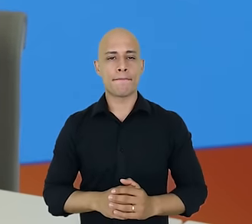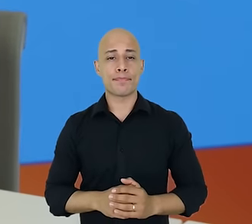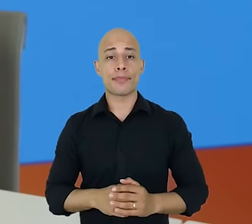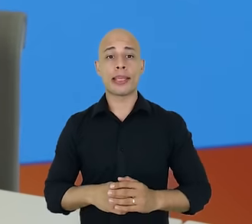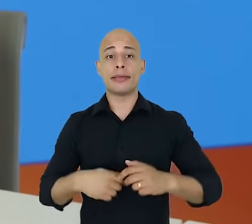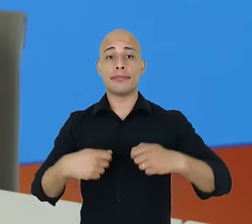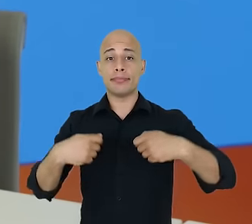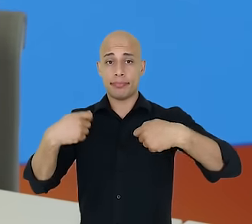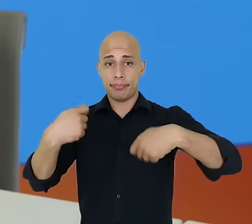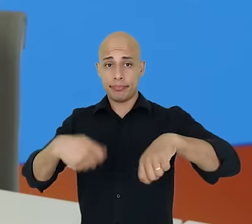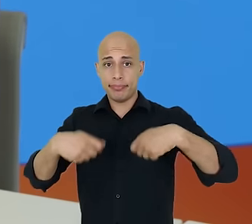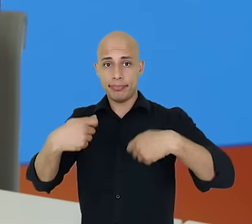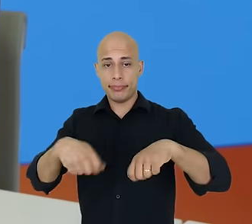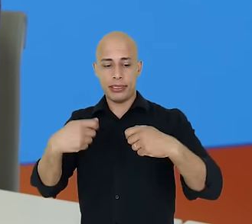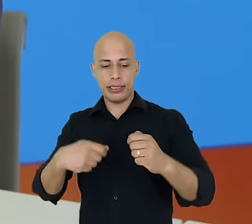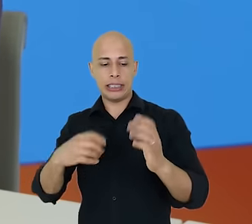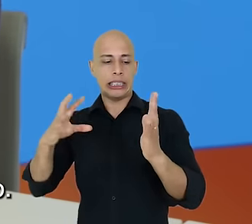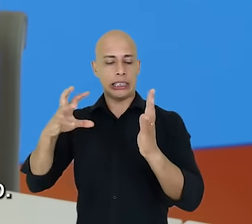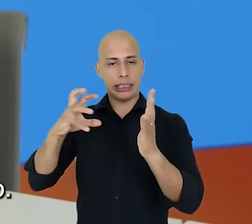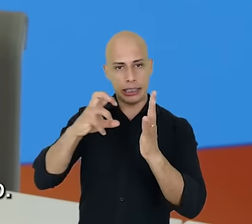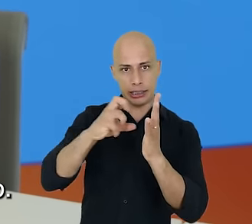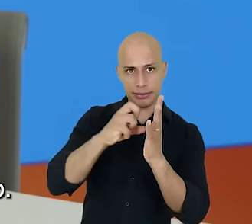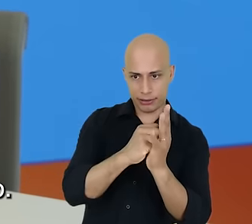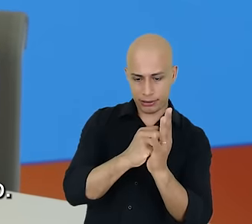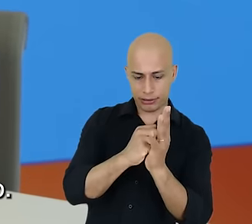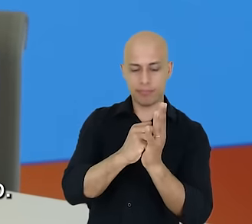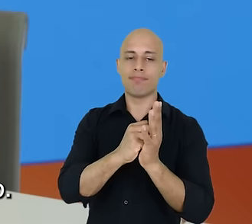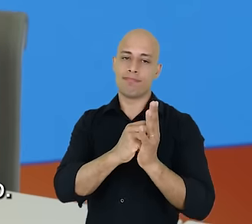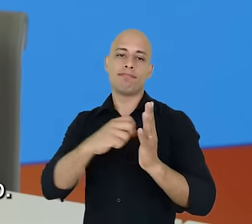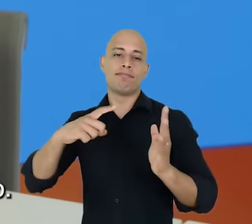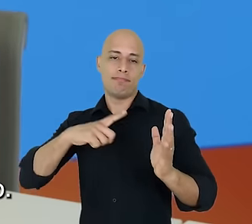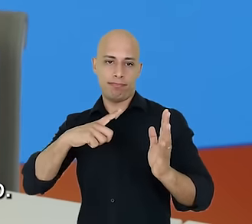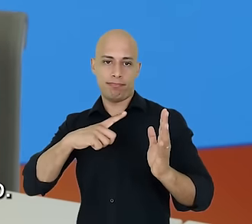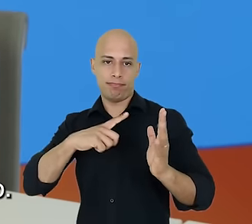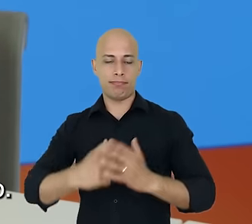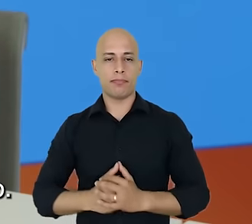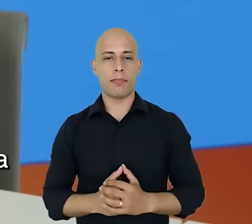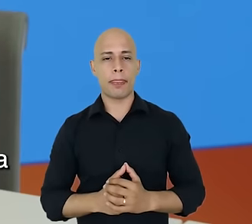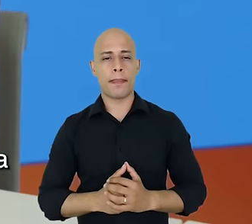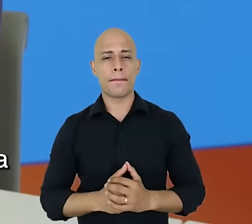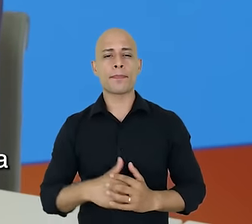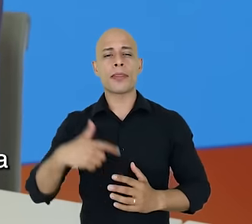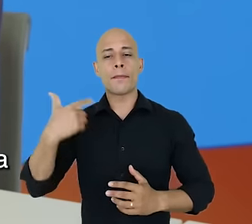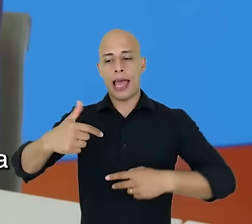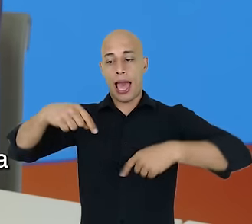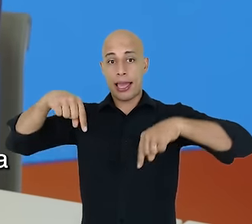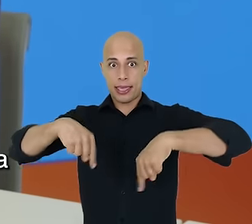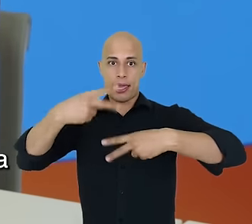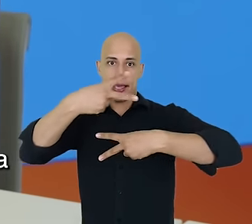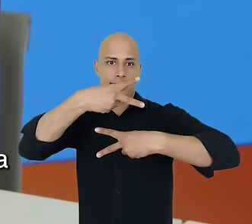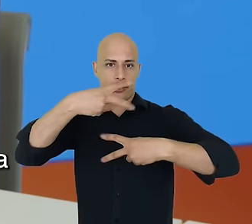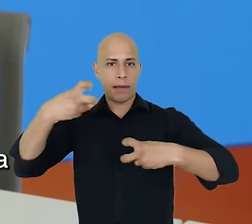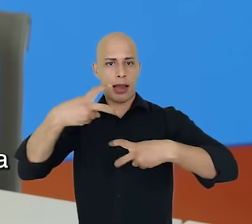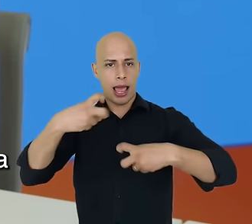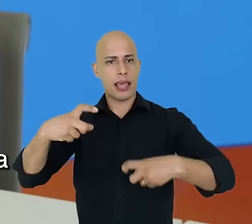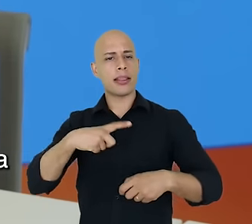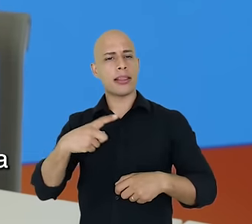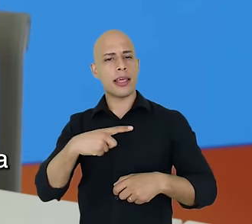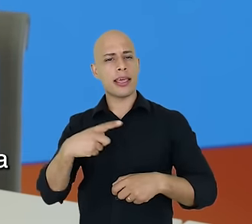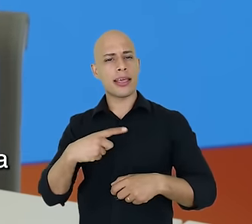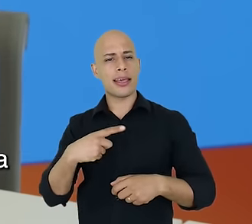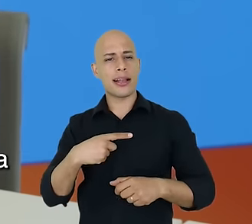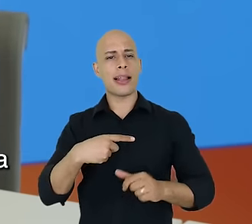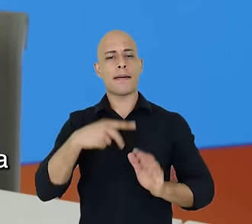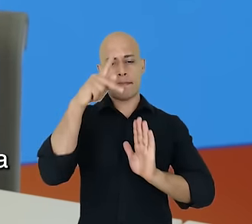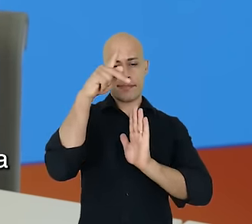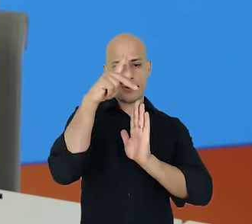de certificado não é sem certificado digital A emissão da nota fiscal do serviço o sebrai disponibiliza um programa também de